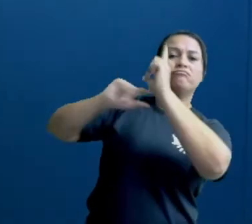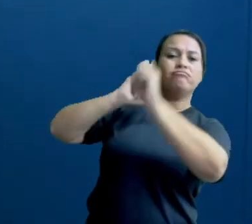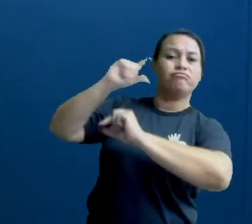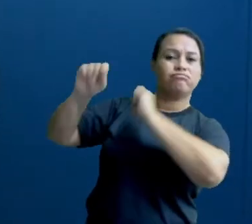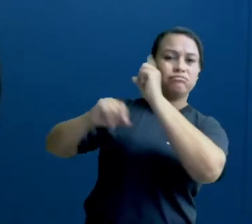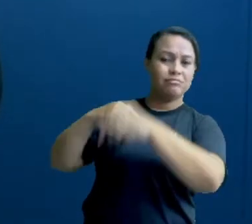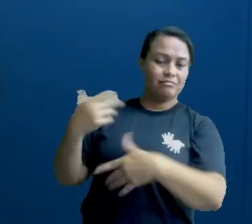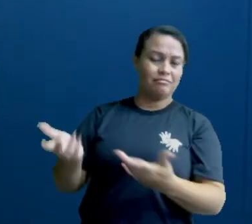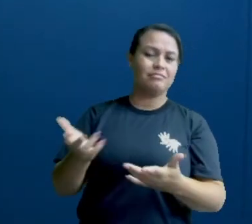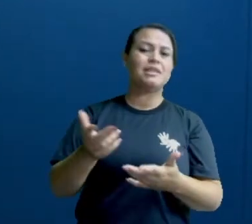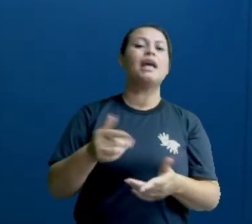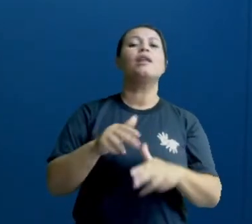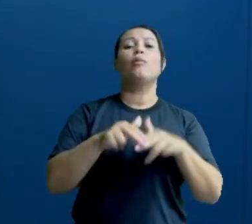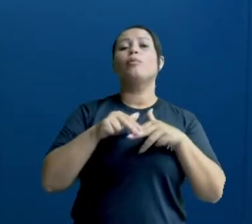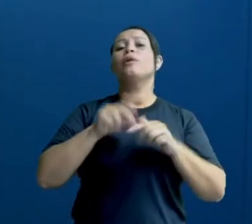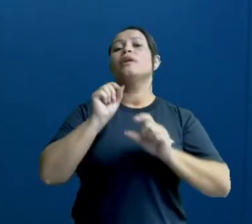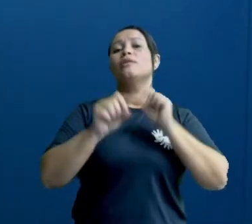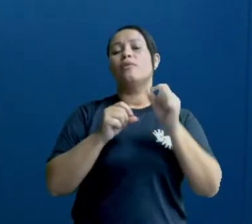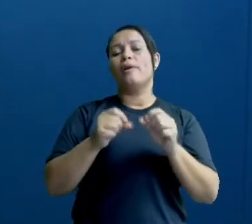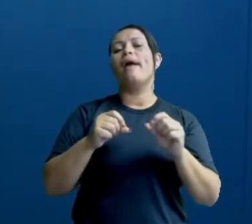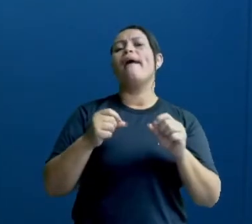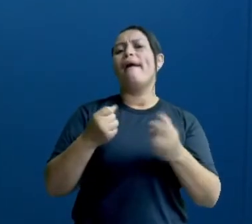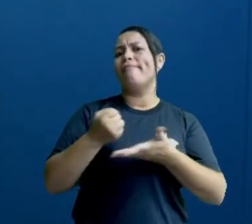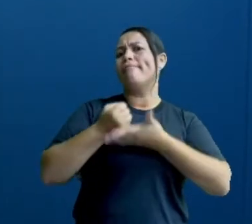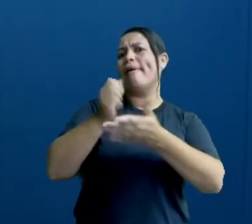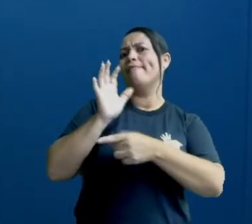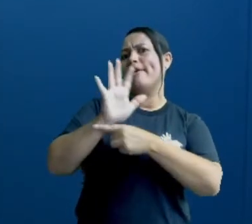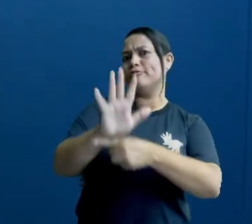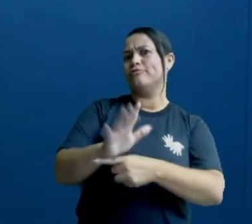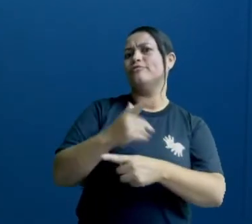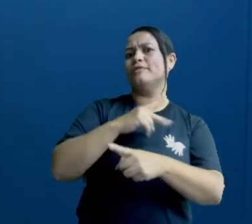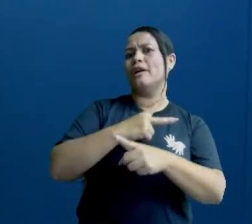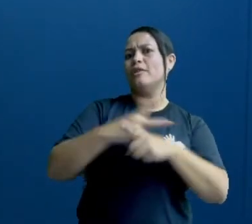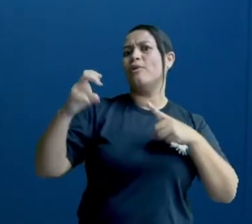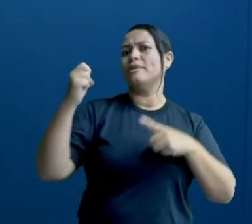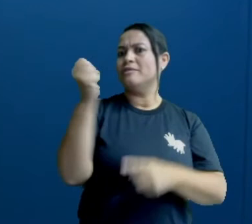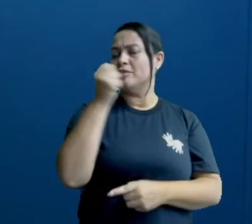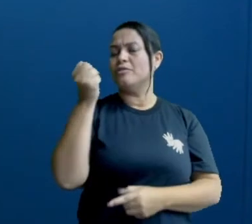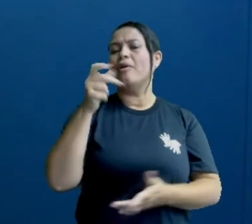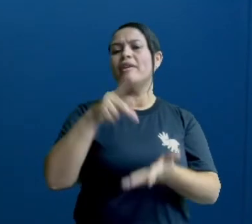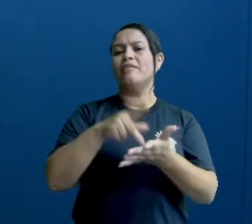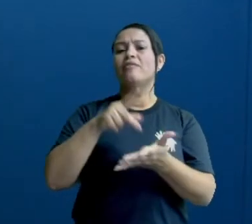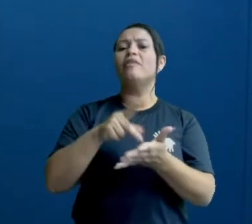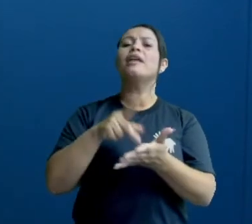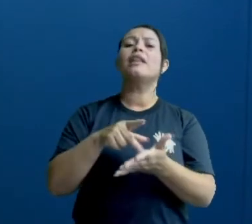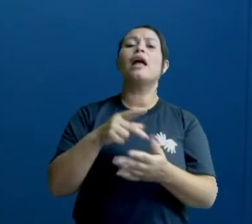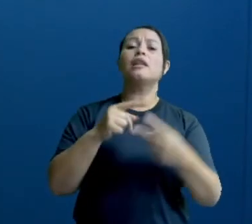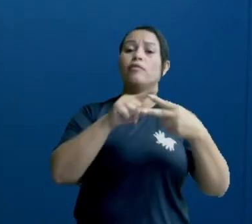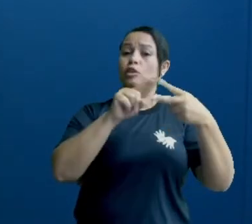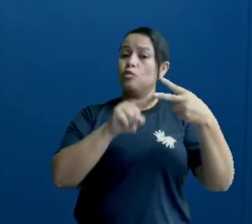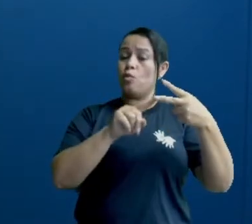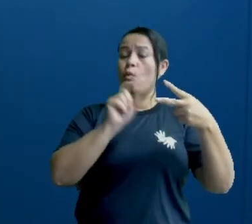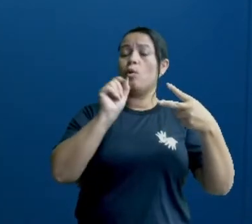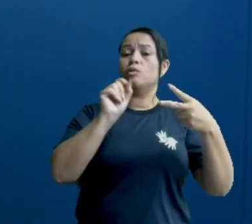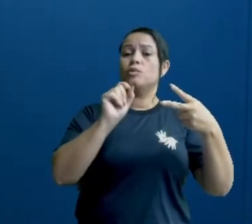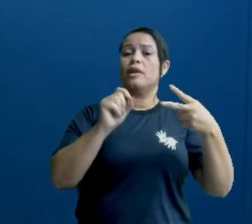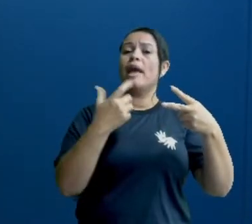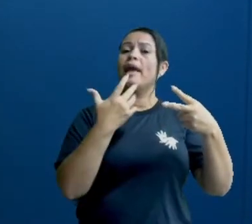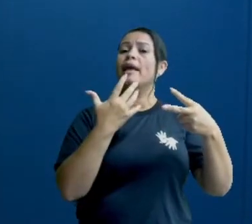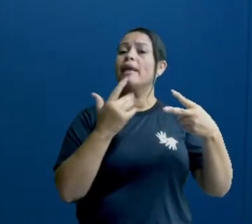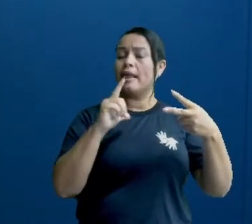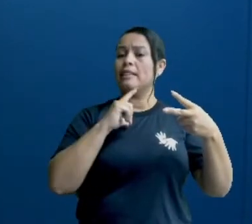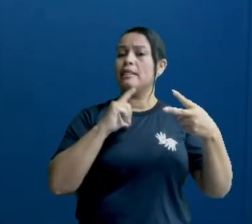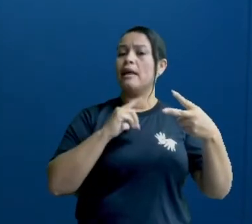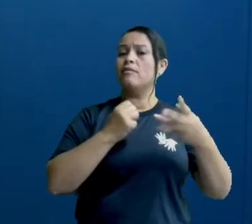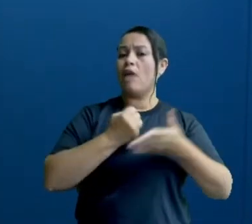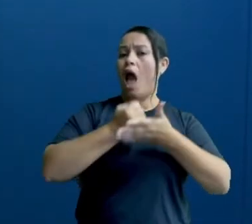e atacados, né? E aí isso favoreceu a nossa vitória. Então, duas coisas que favoreceram a batalha do Monte das